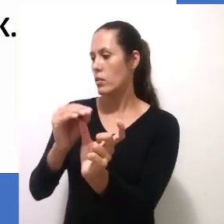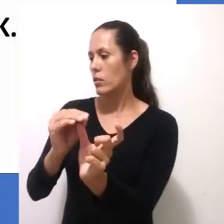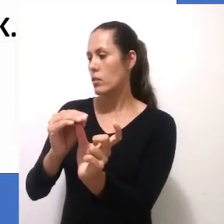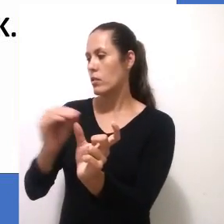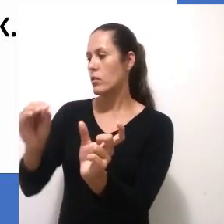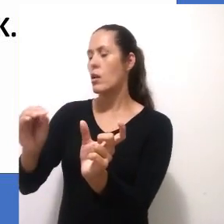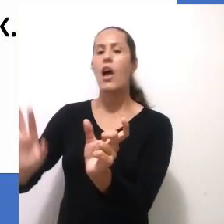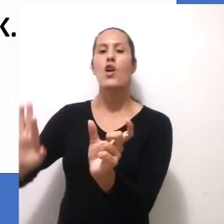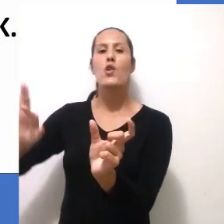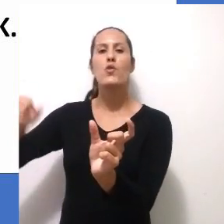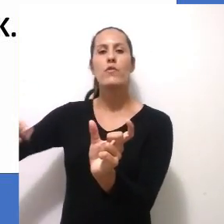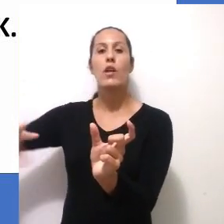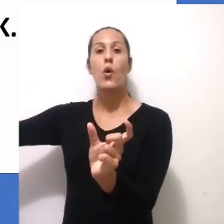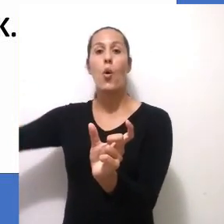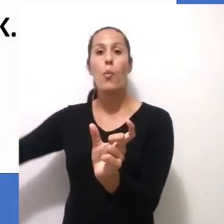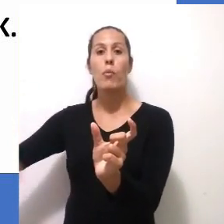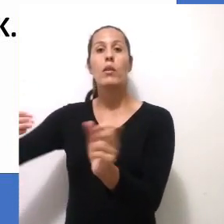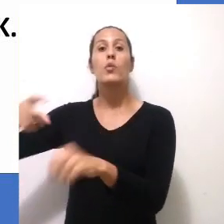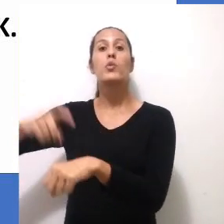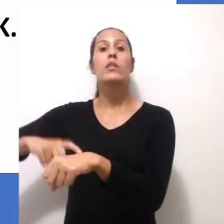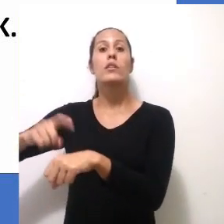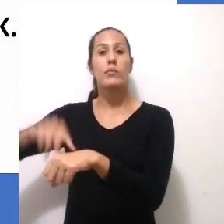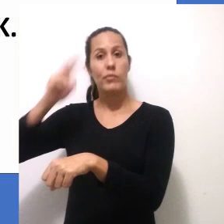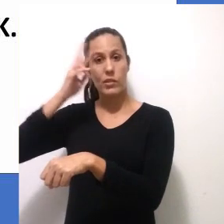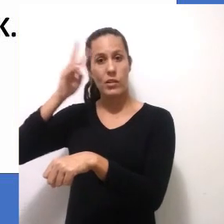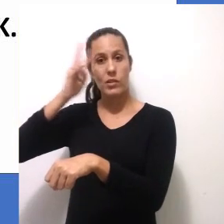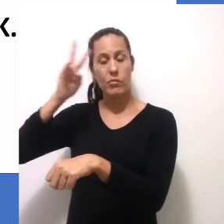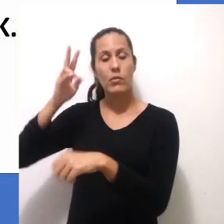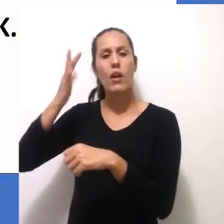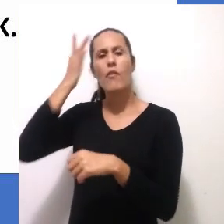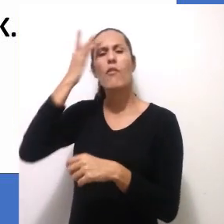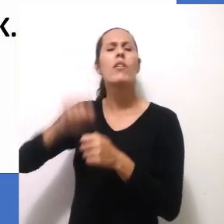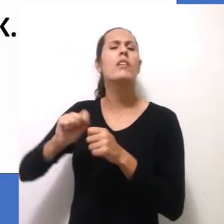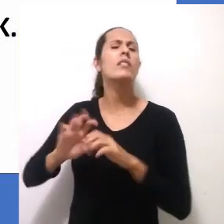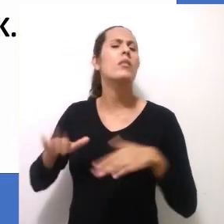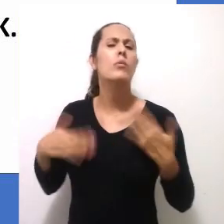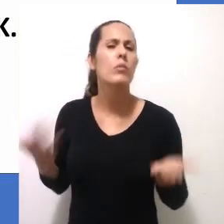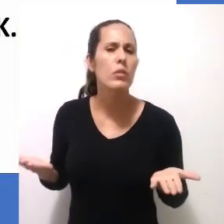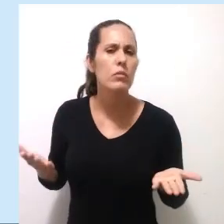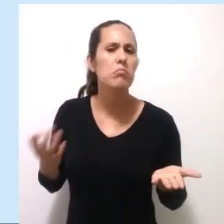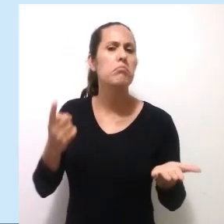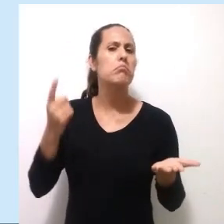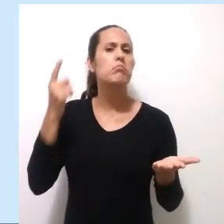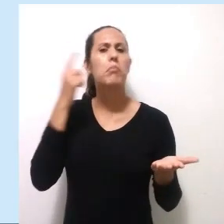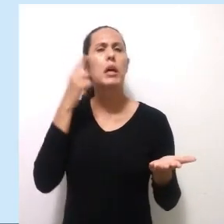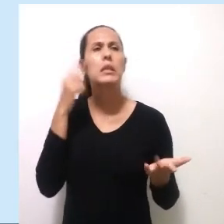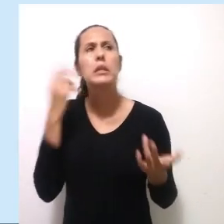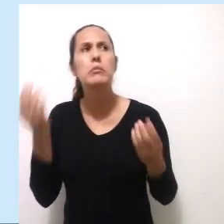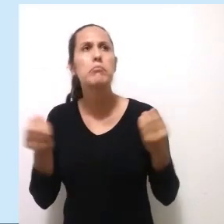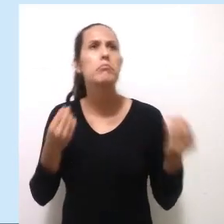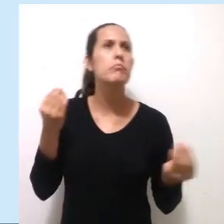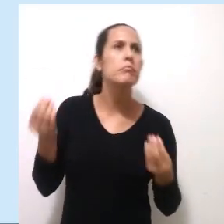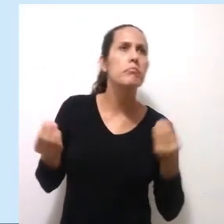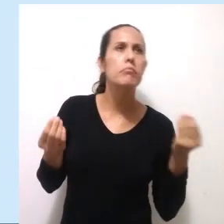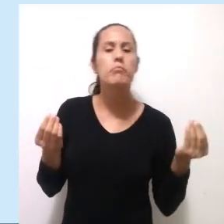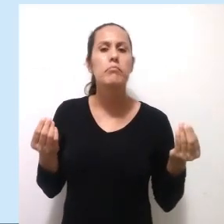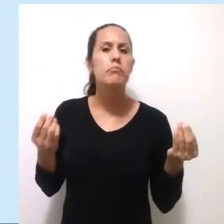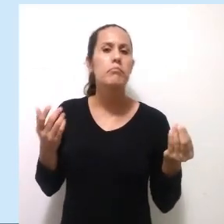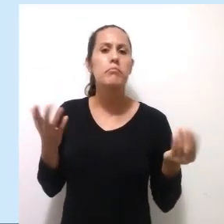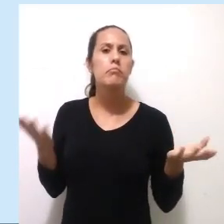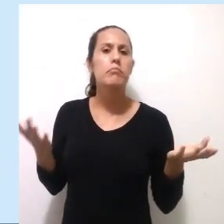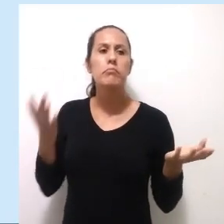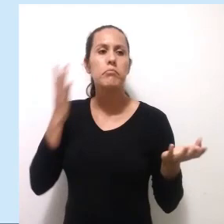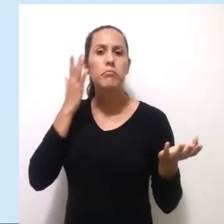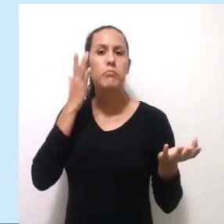no finalzinho, a minha expressão de tempo, que é quando eu vou realizar tomorrow, que eu pensei em alguma hora que eu